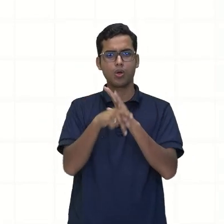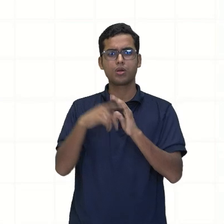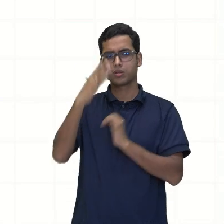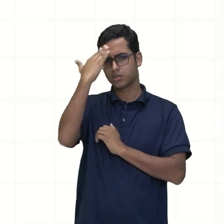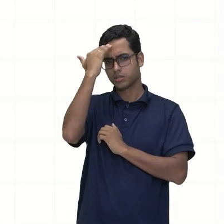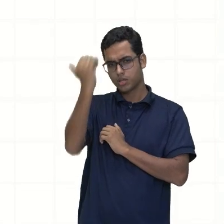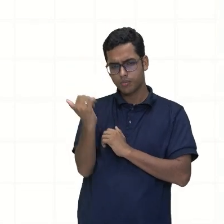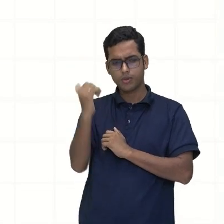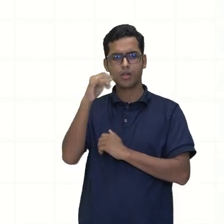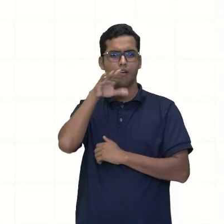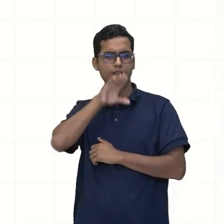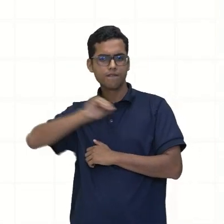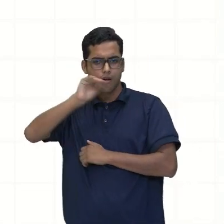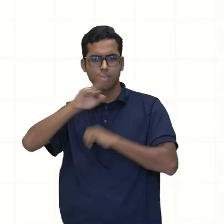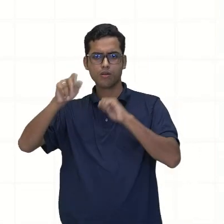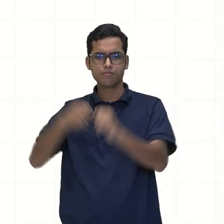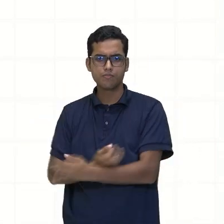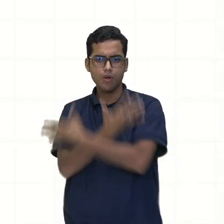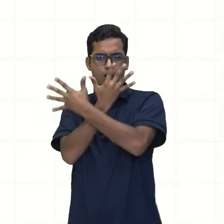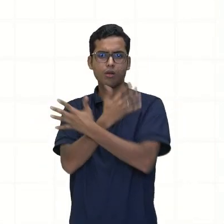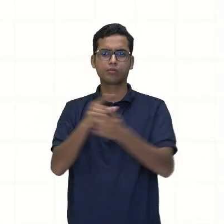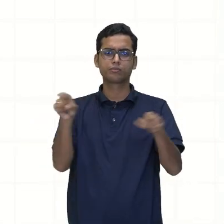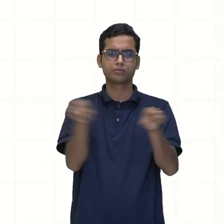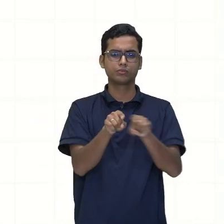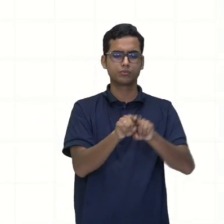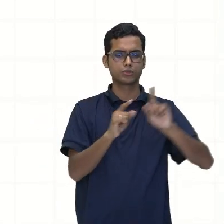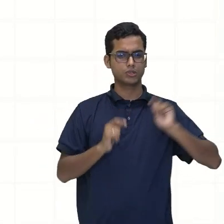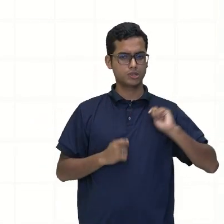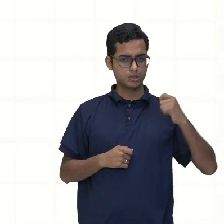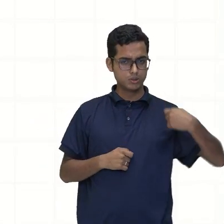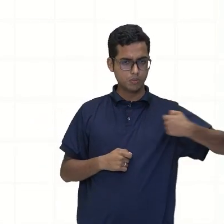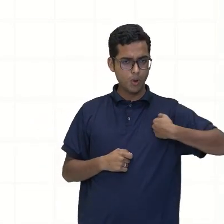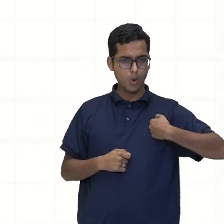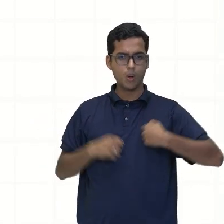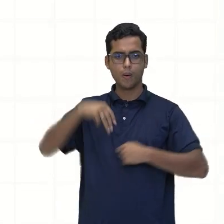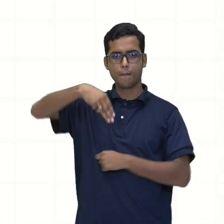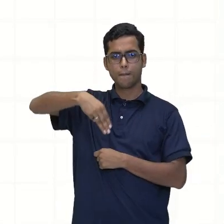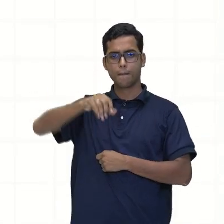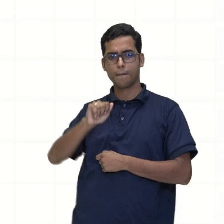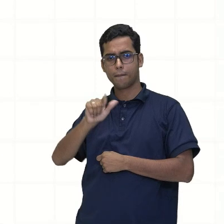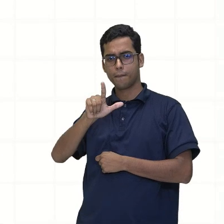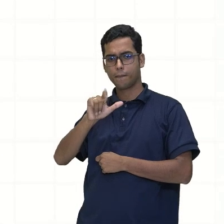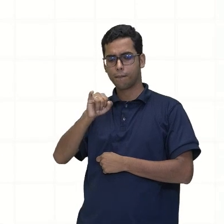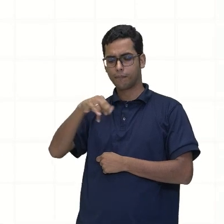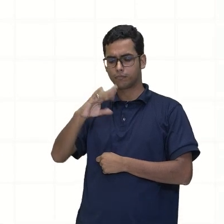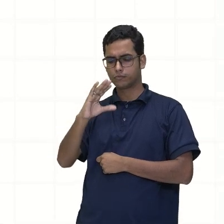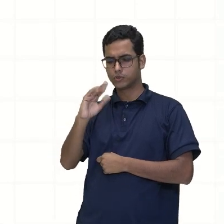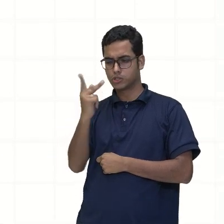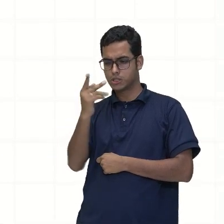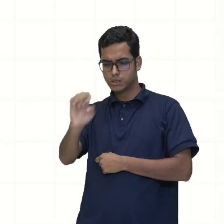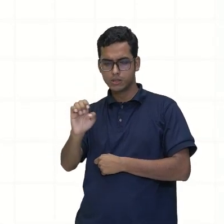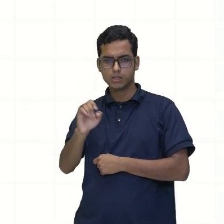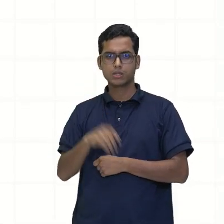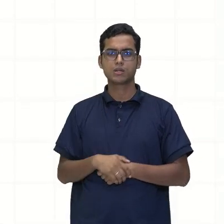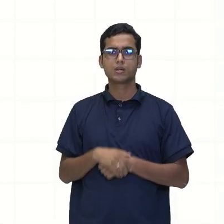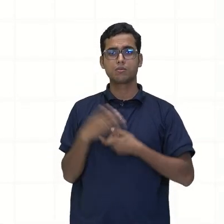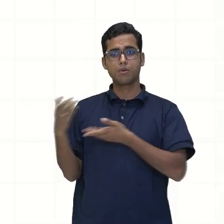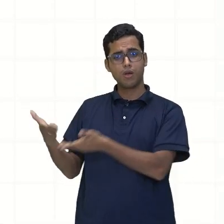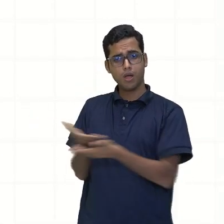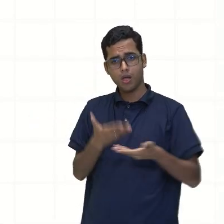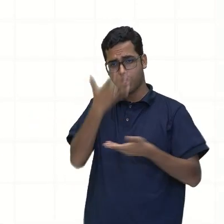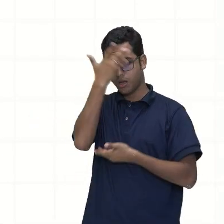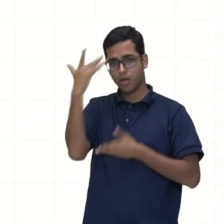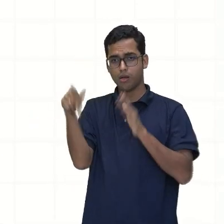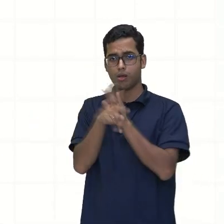espanhol. É importante nós observarmos que Cortés, ao receber, ele recebe os emissários de Montezuma, né, que